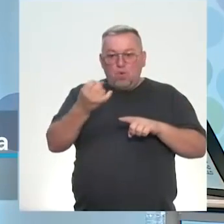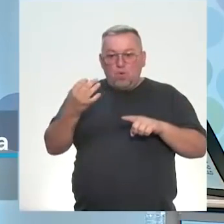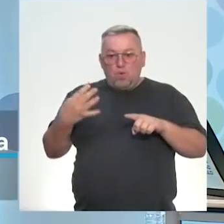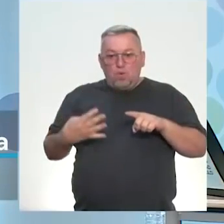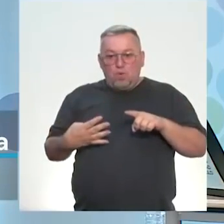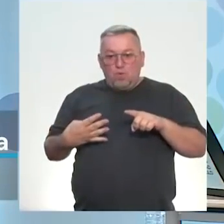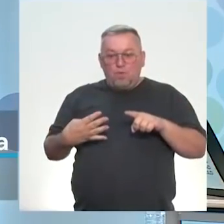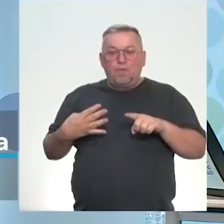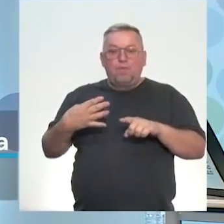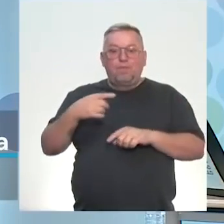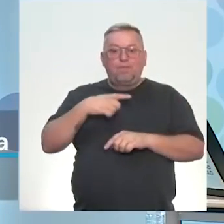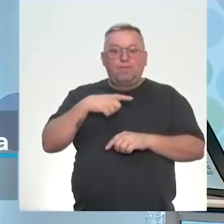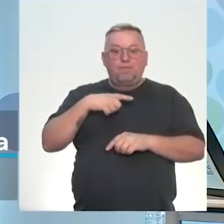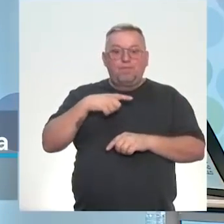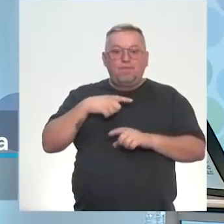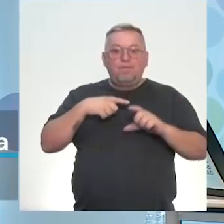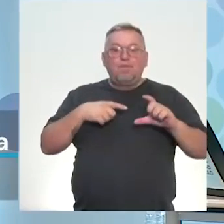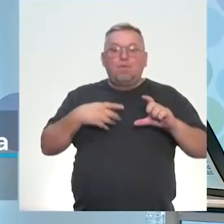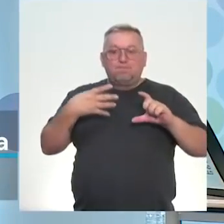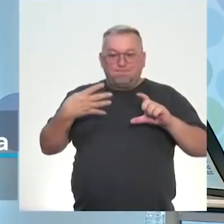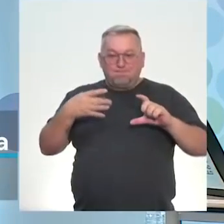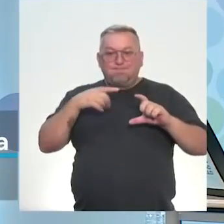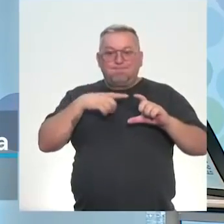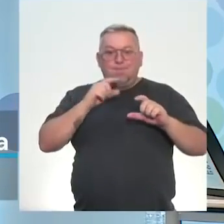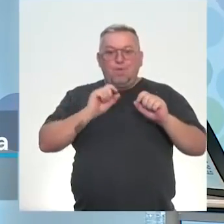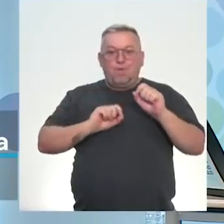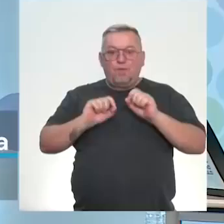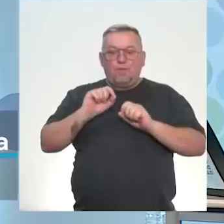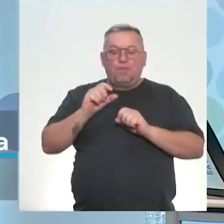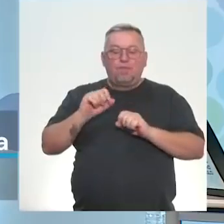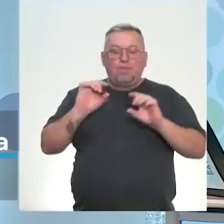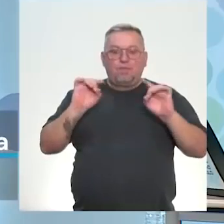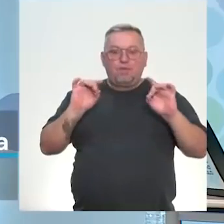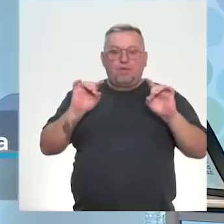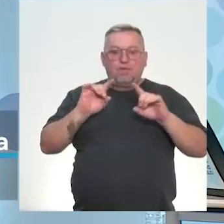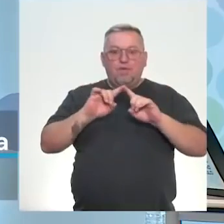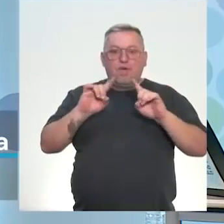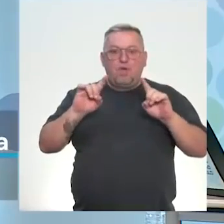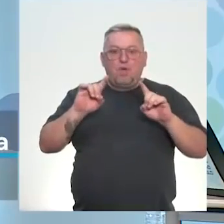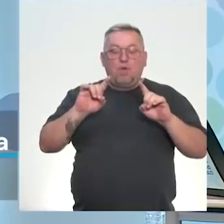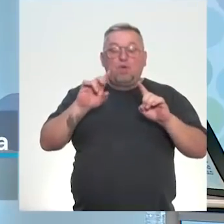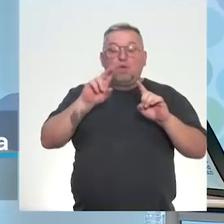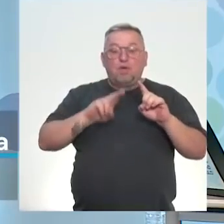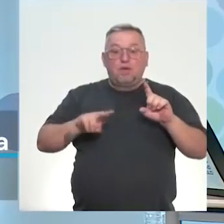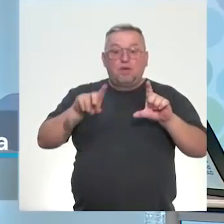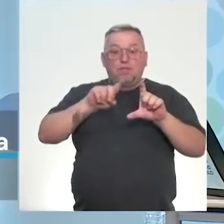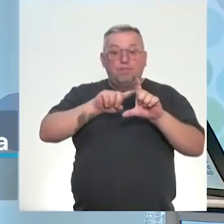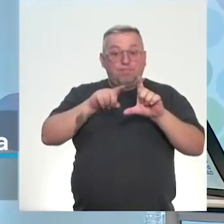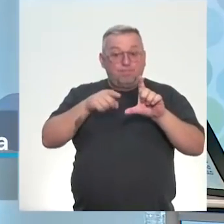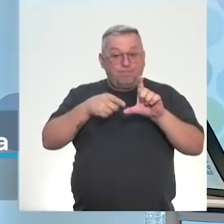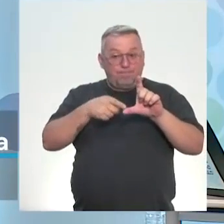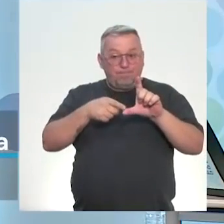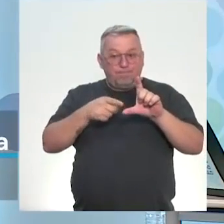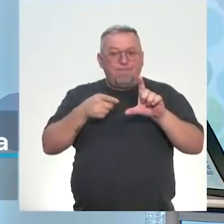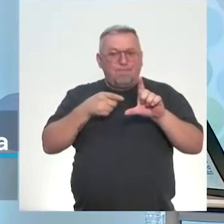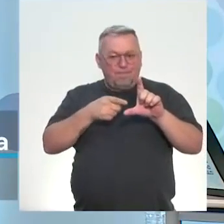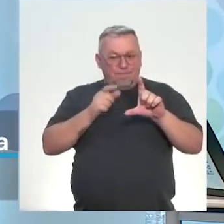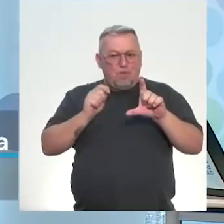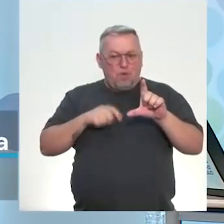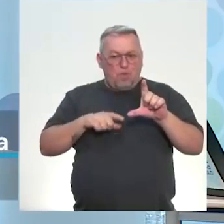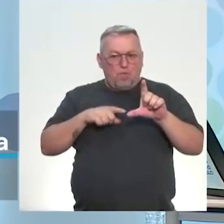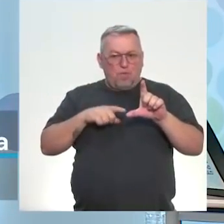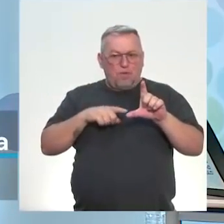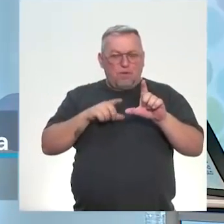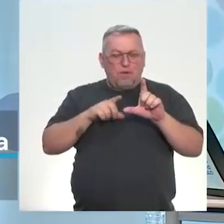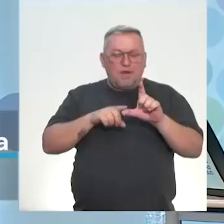uma, digamos assim, uma particularidade muito específica quanto aos ângulos. Eu posso ter quadriláteros de